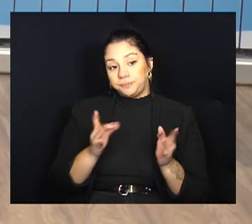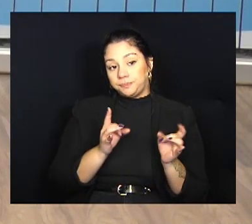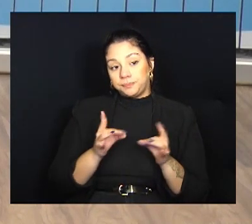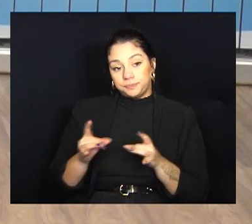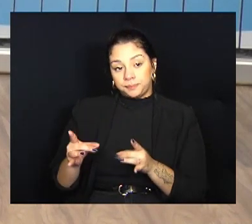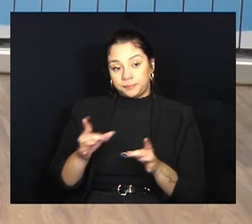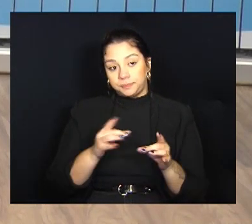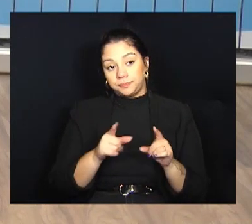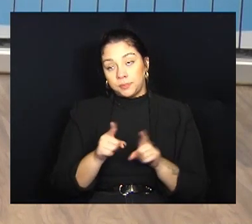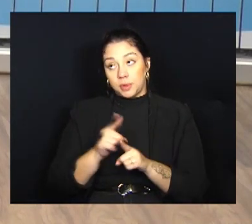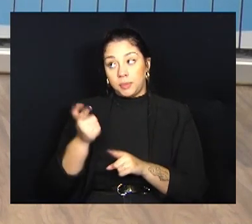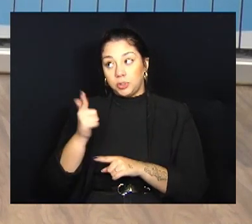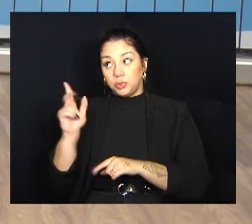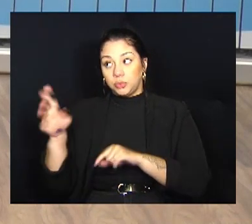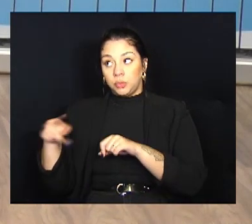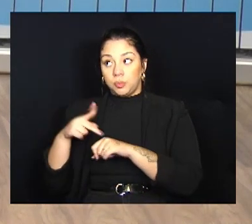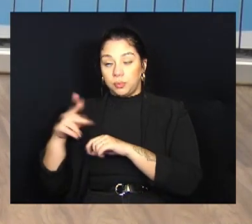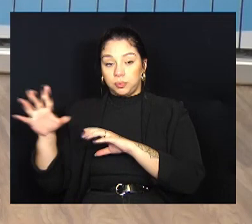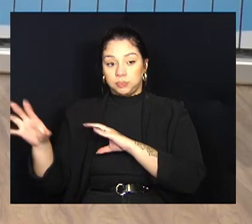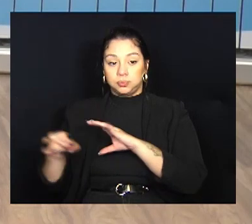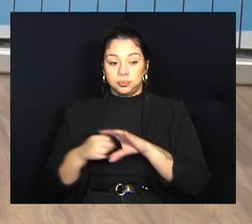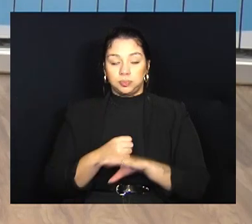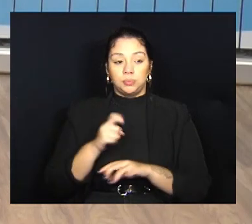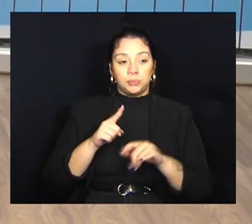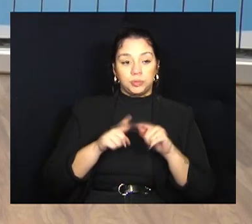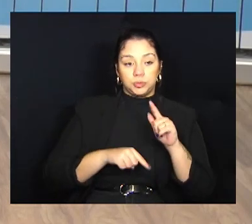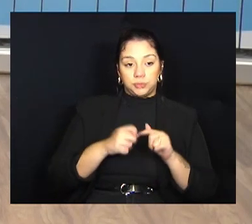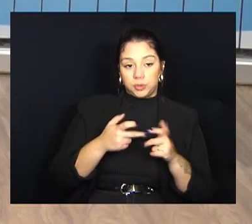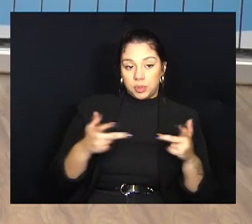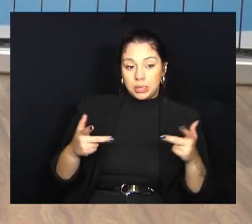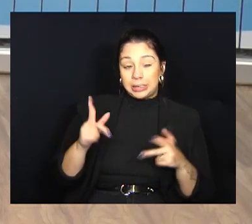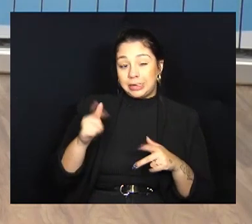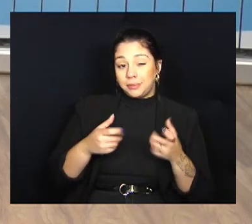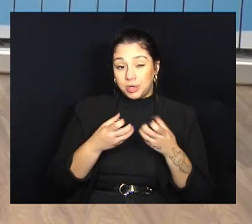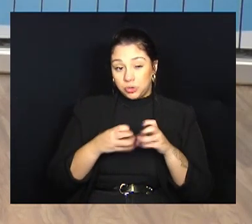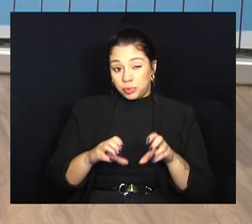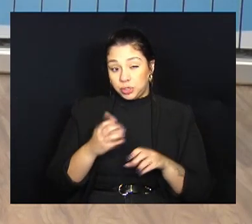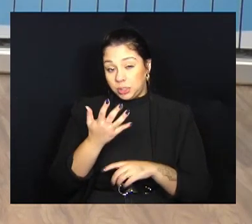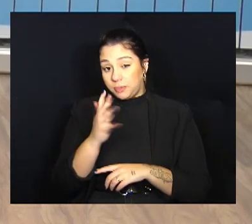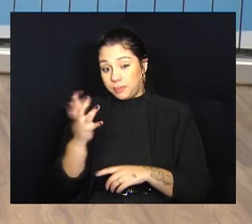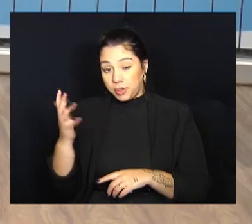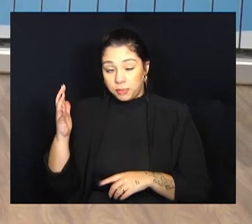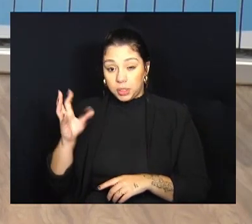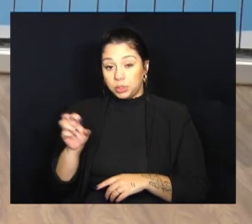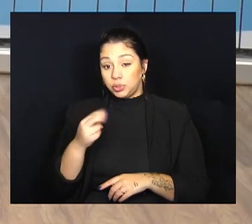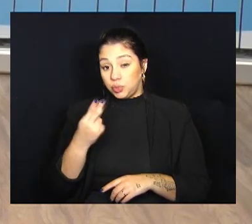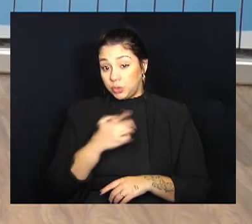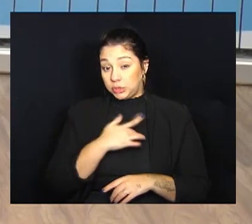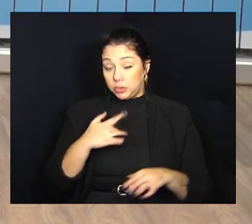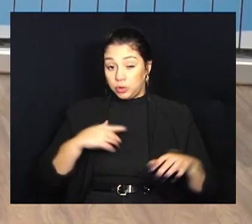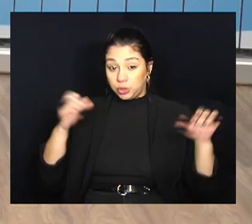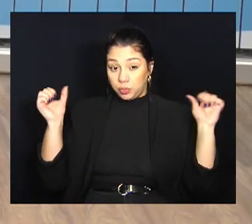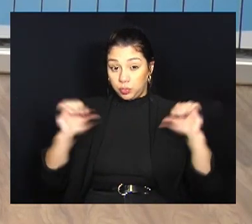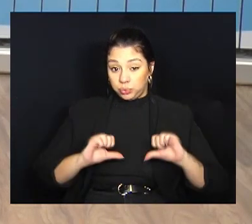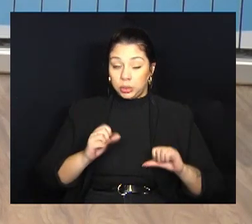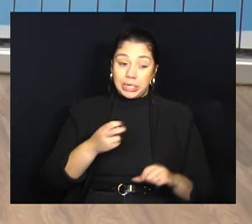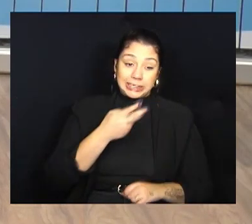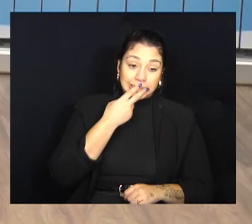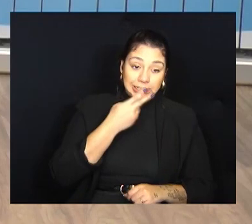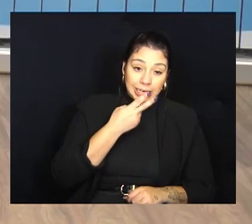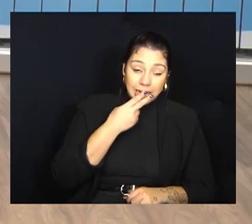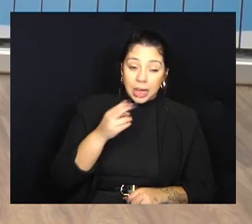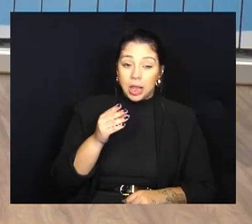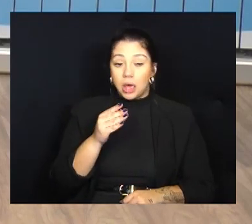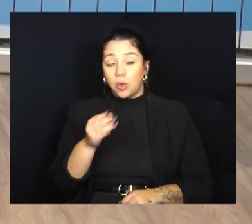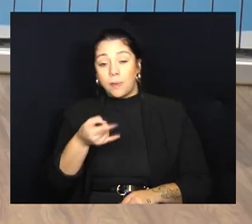importação de bens e serviços prejudiciais à saúde ou ao meio ambiente como cigarros e bebidas alcoólicas. Vai